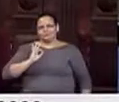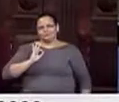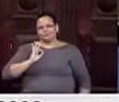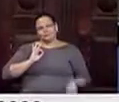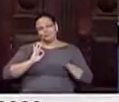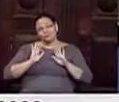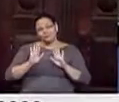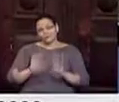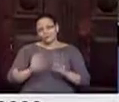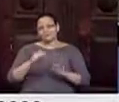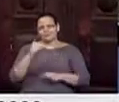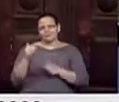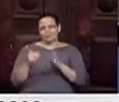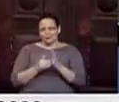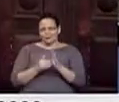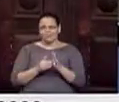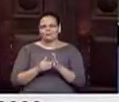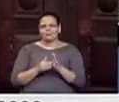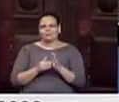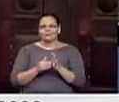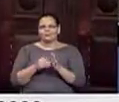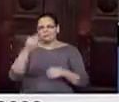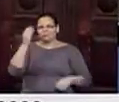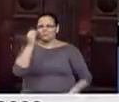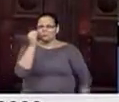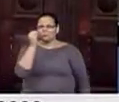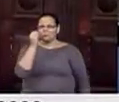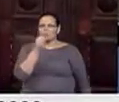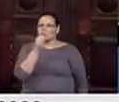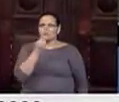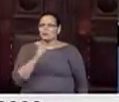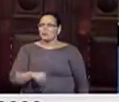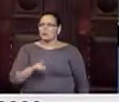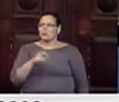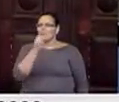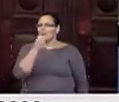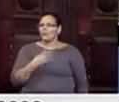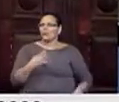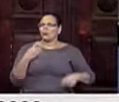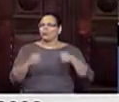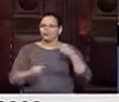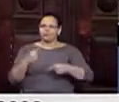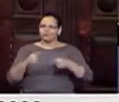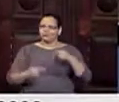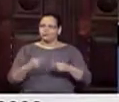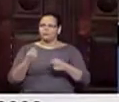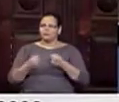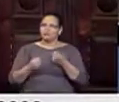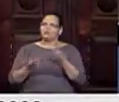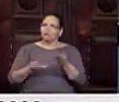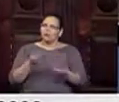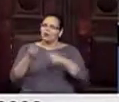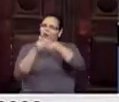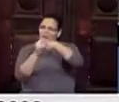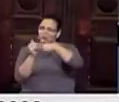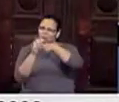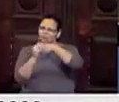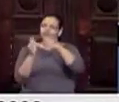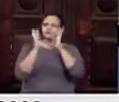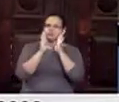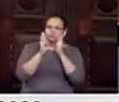todos os resultados de uma boa política tem que ser tratado com carinho atenção